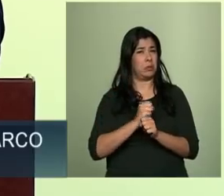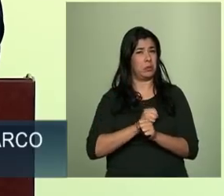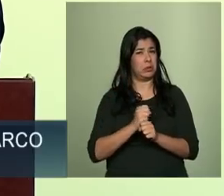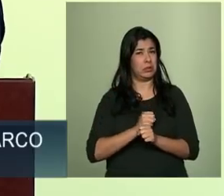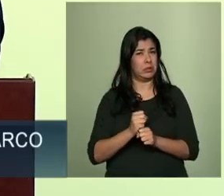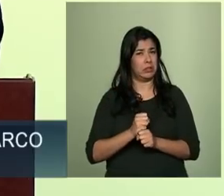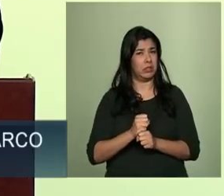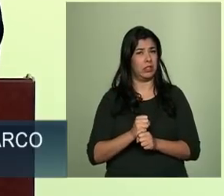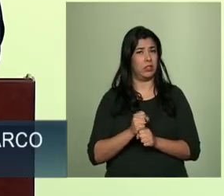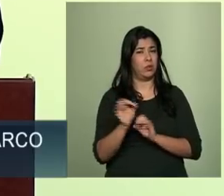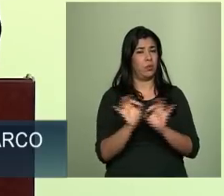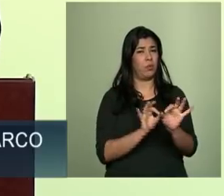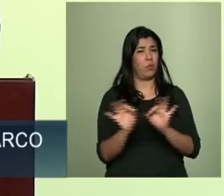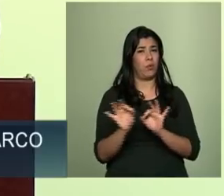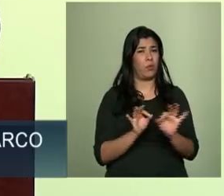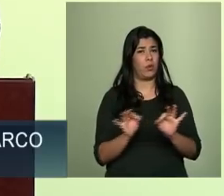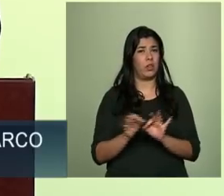benefícios.